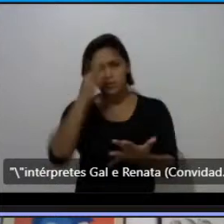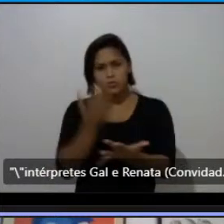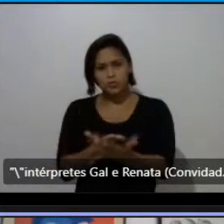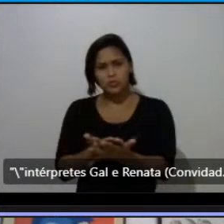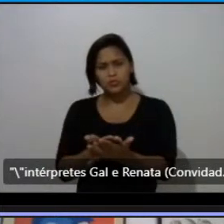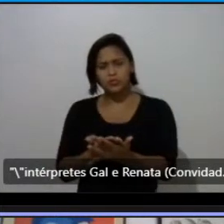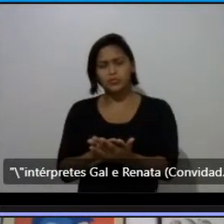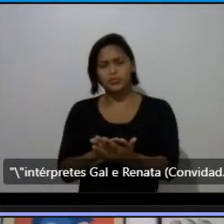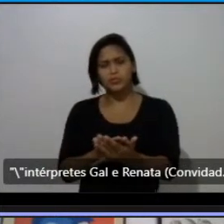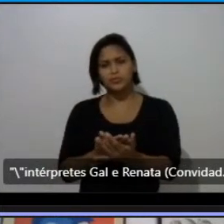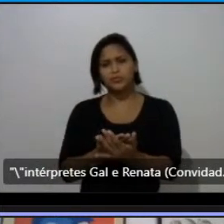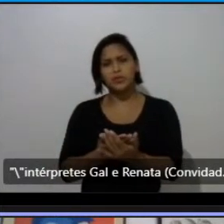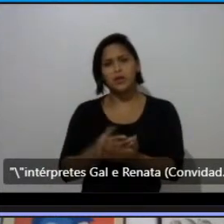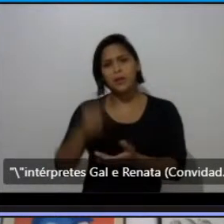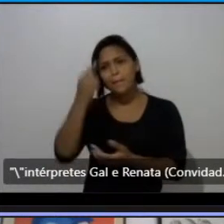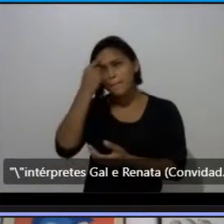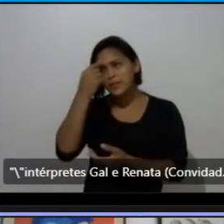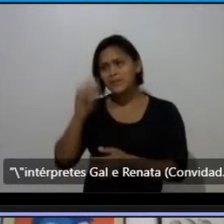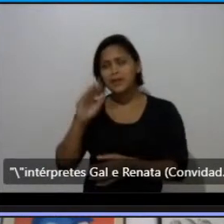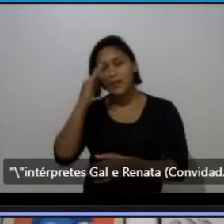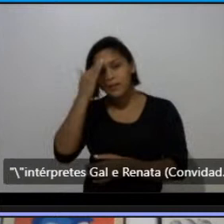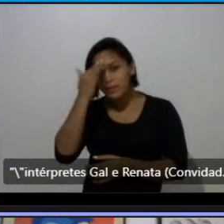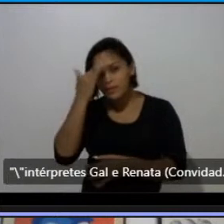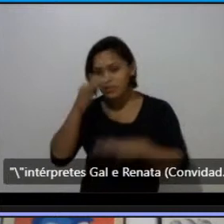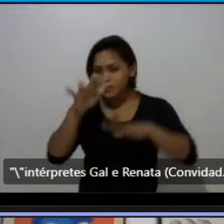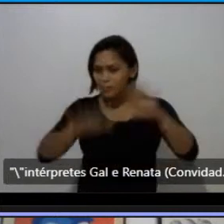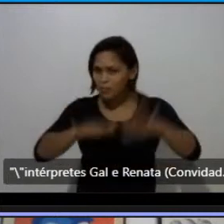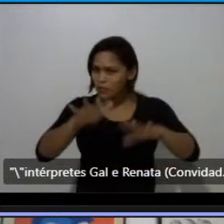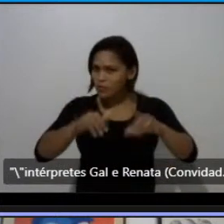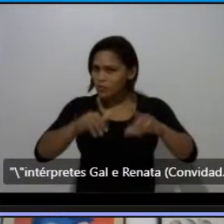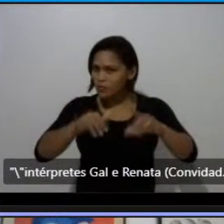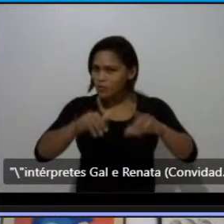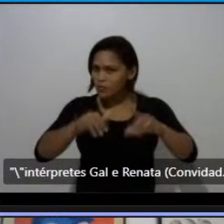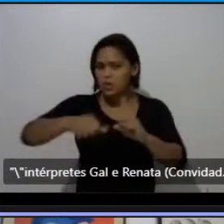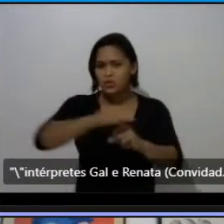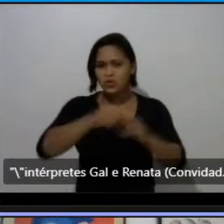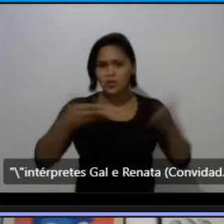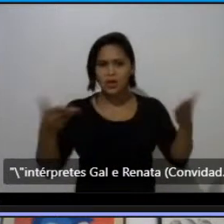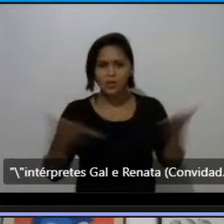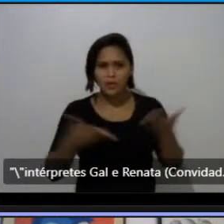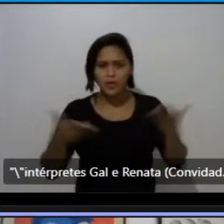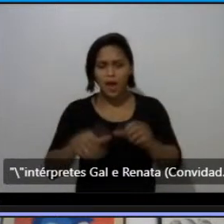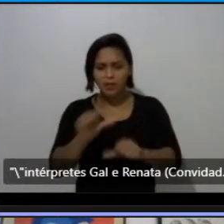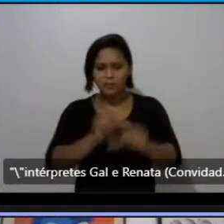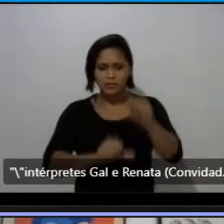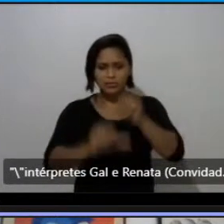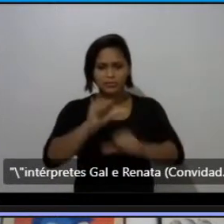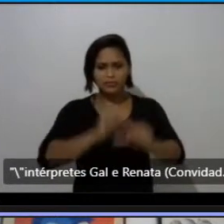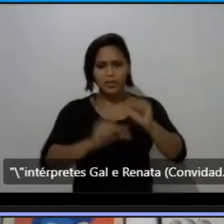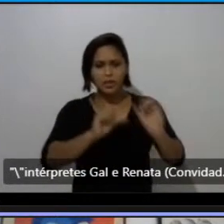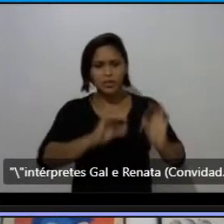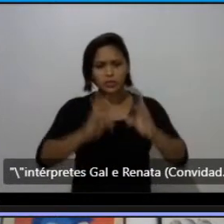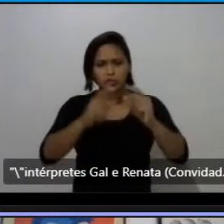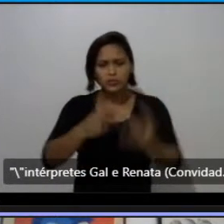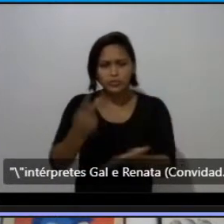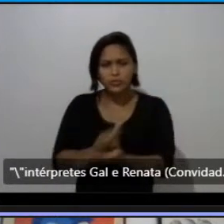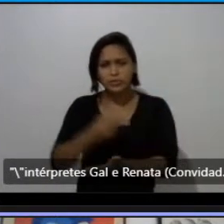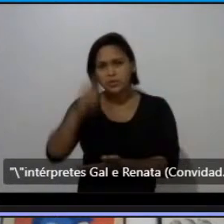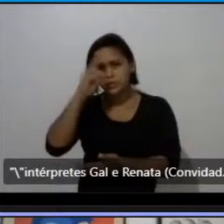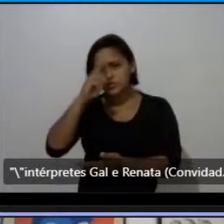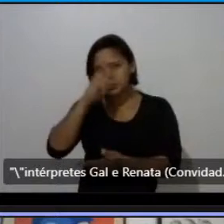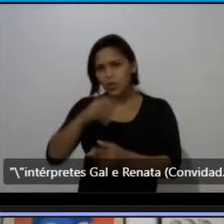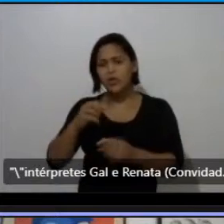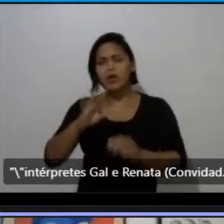pensar que entender movimento social hoje, né, a partir dessa mudança histórica, né, do mundo técnico, científico e